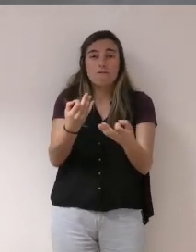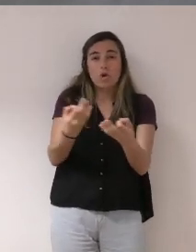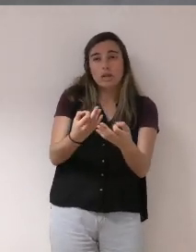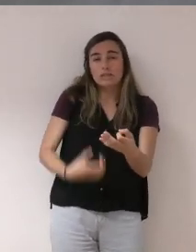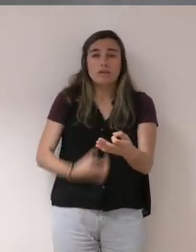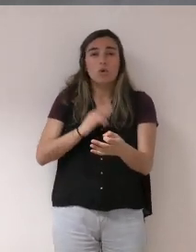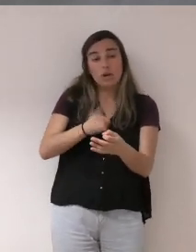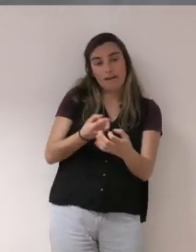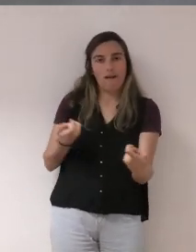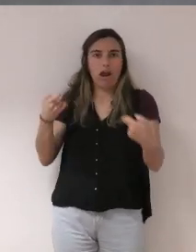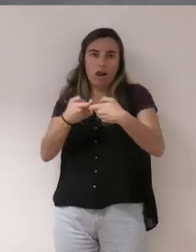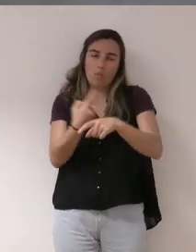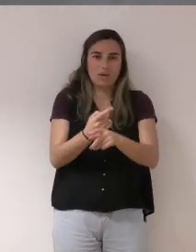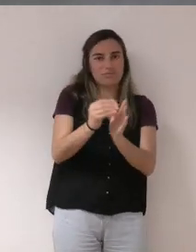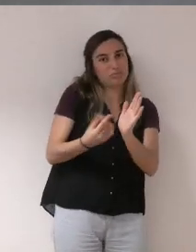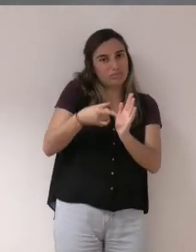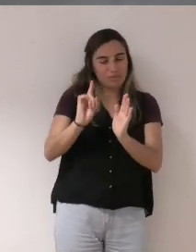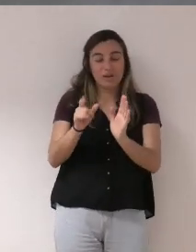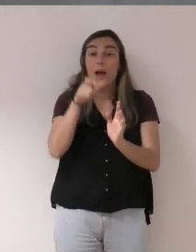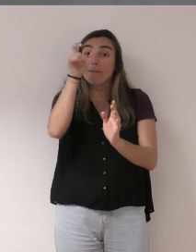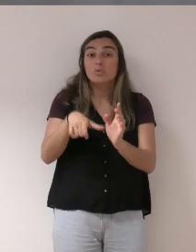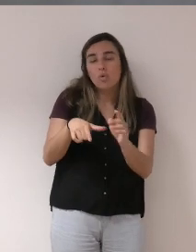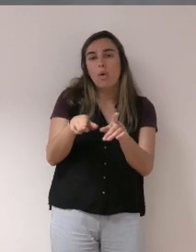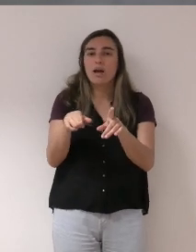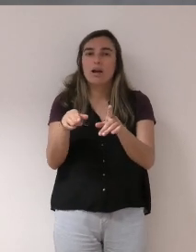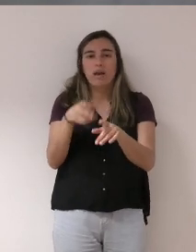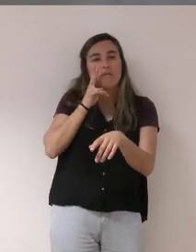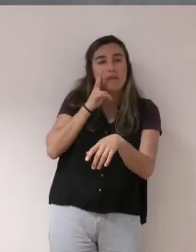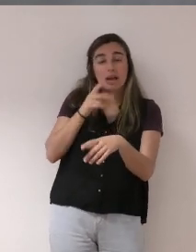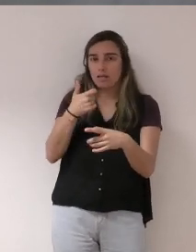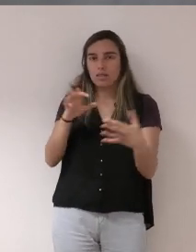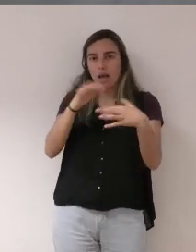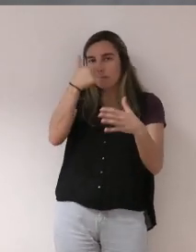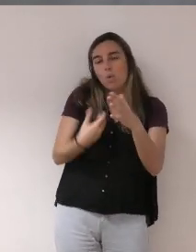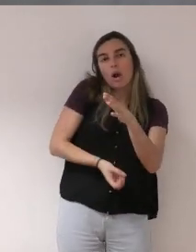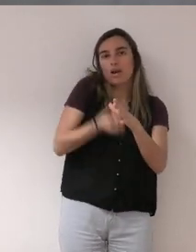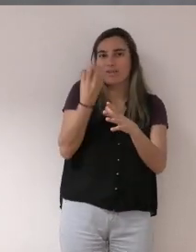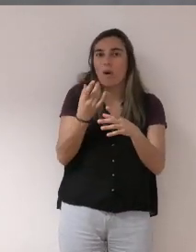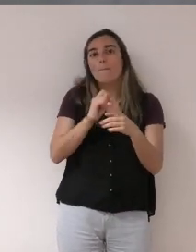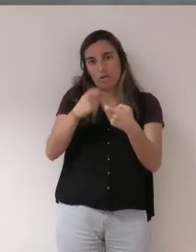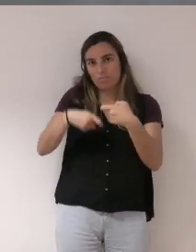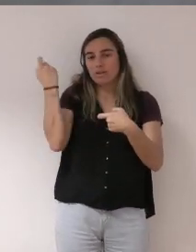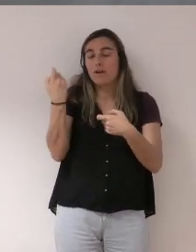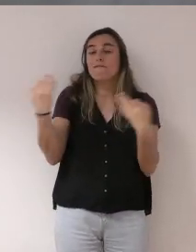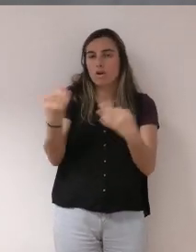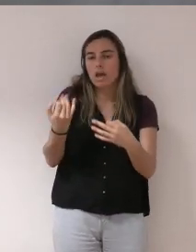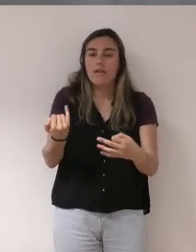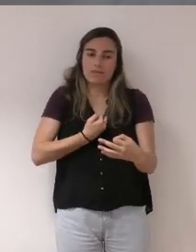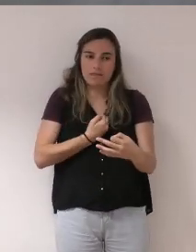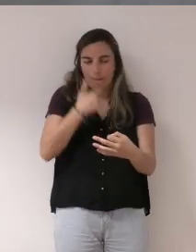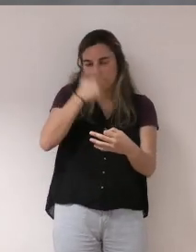escrevem. Os olhos dos espectadores nunca coincidem com os dos autores. Enquanto condição da identidade